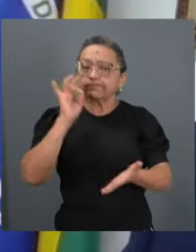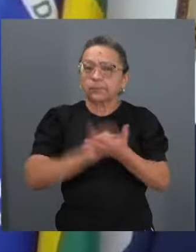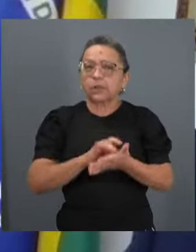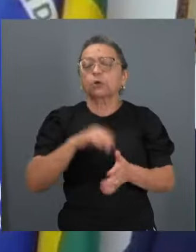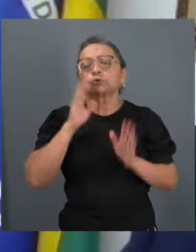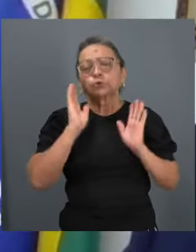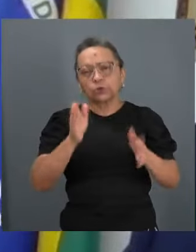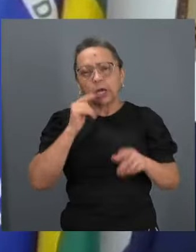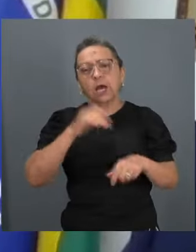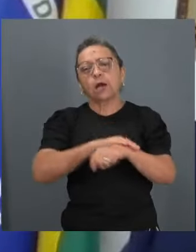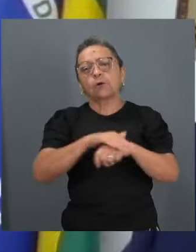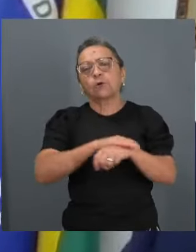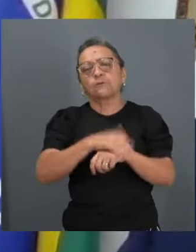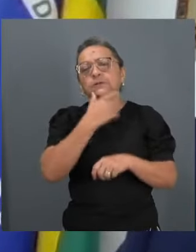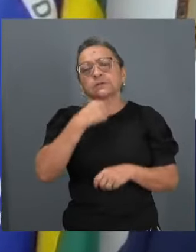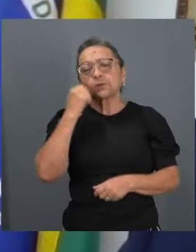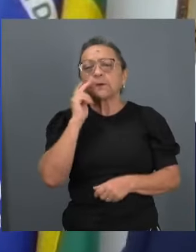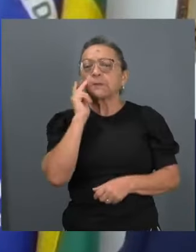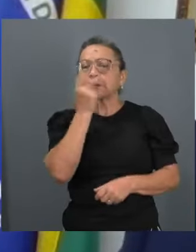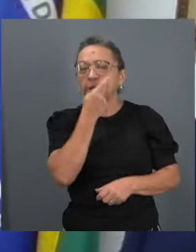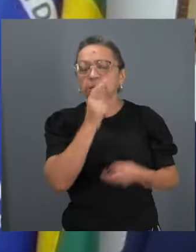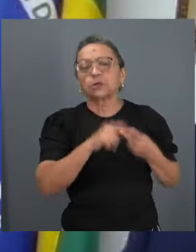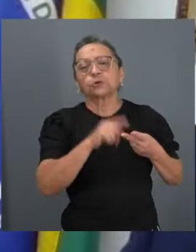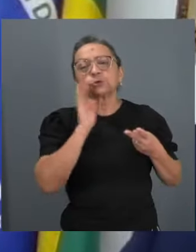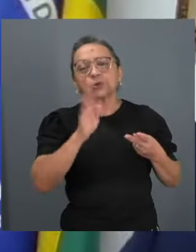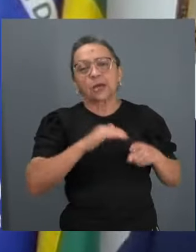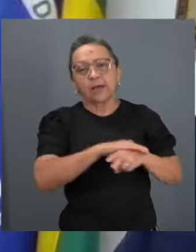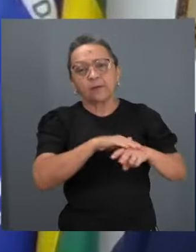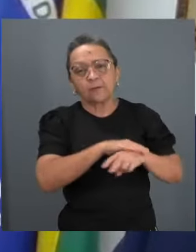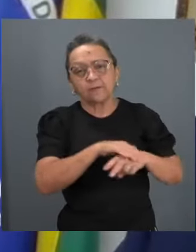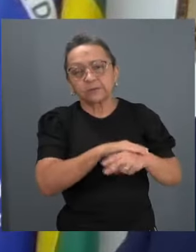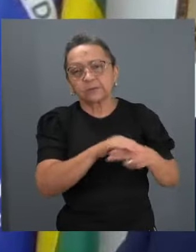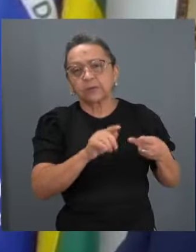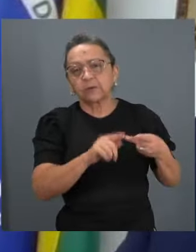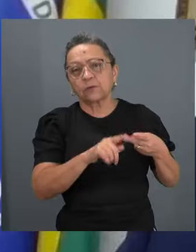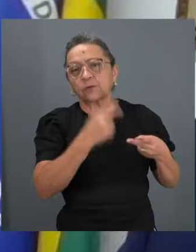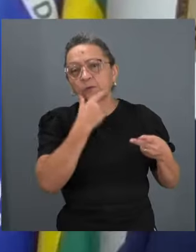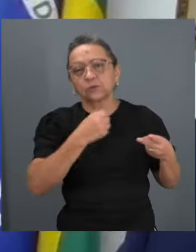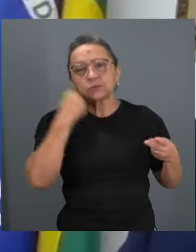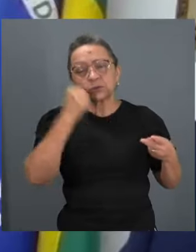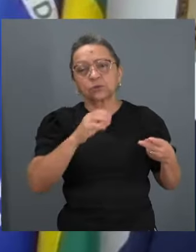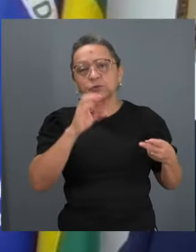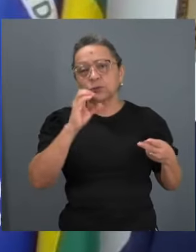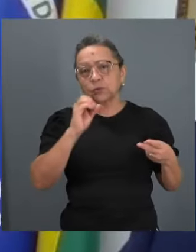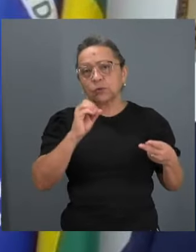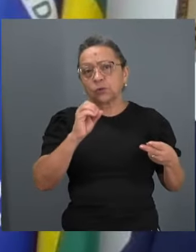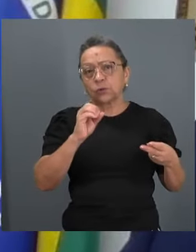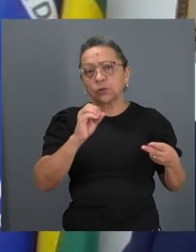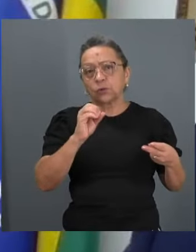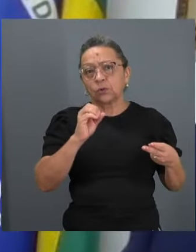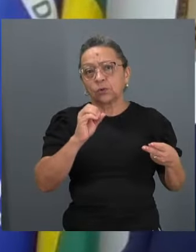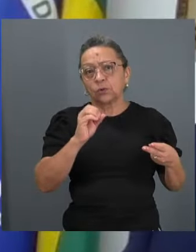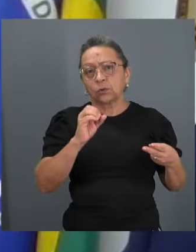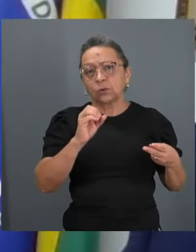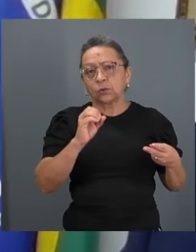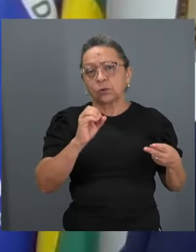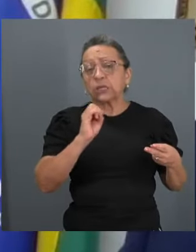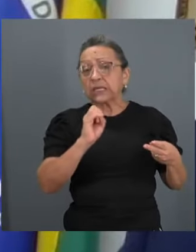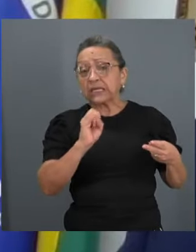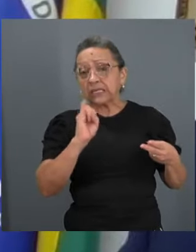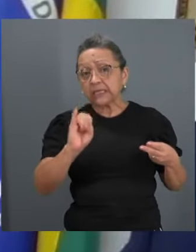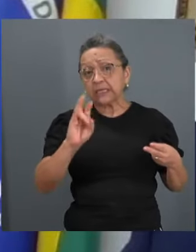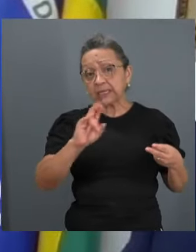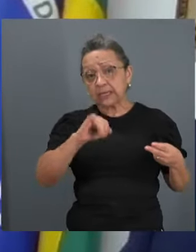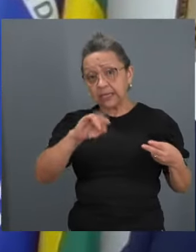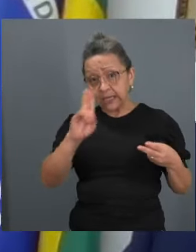conversei com o senador Paulo Paim, já conversei com o senador Hort, também, Irineu Hort,